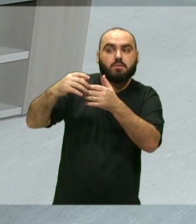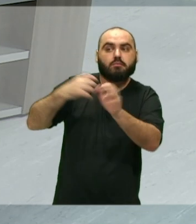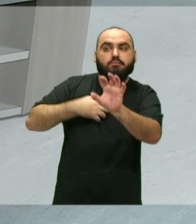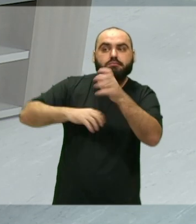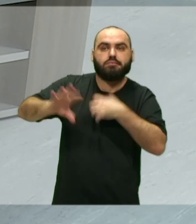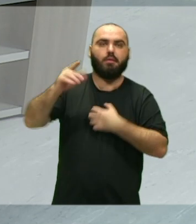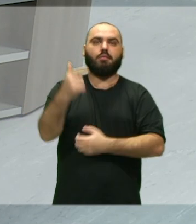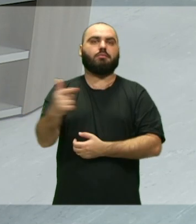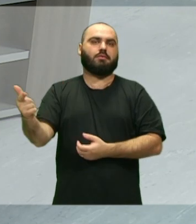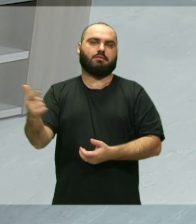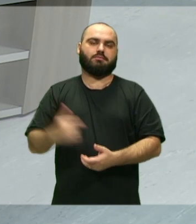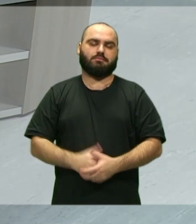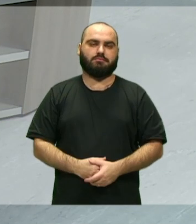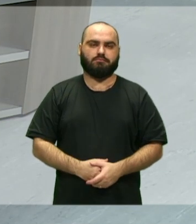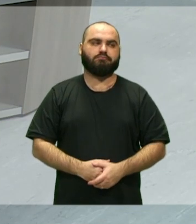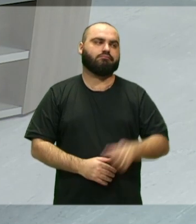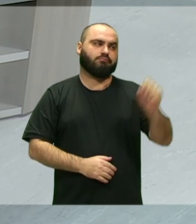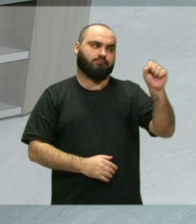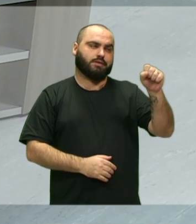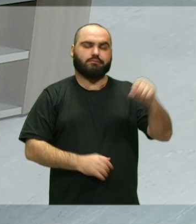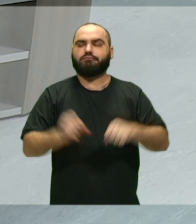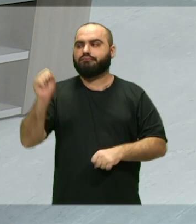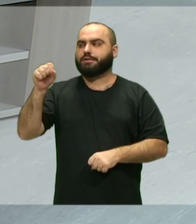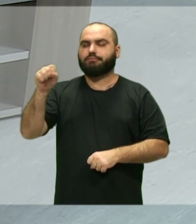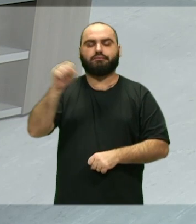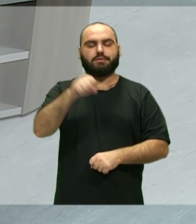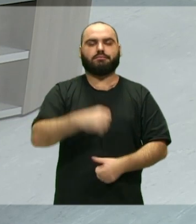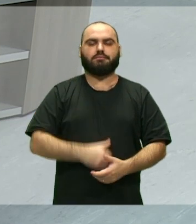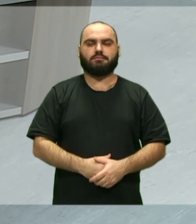do deficiente físico. Sim. Sim.